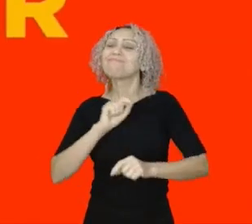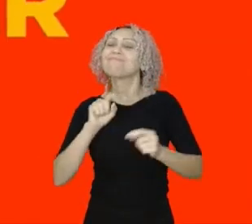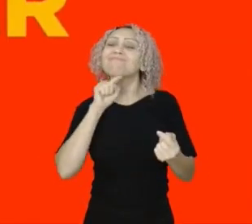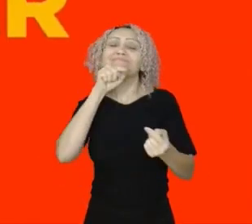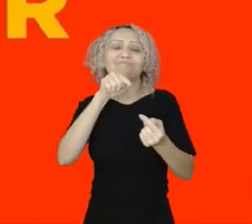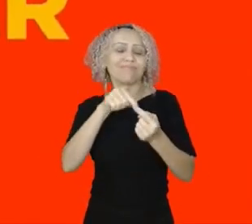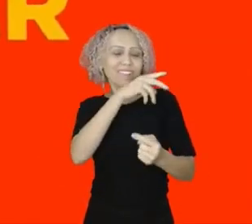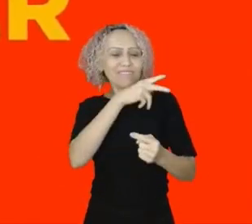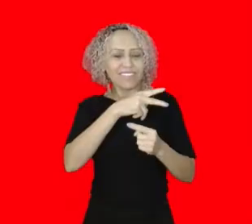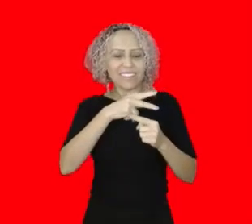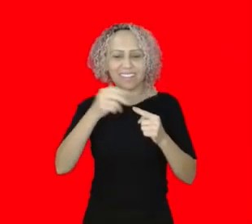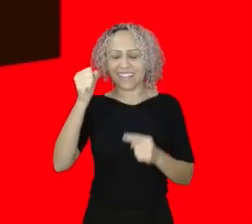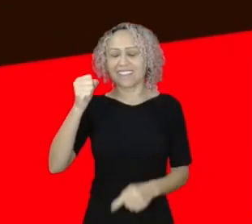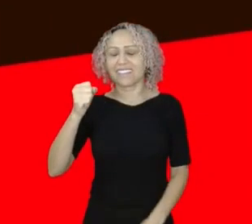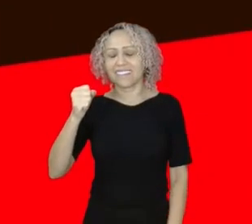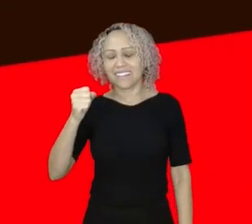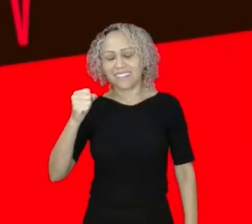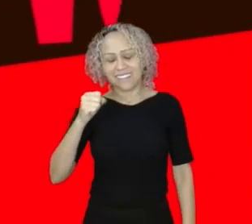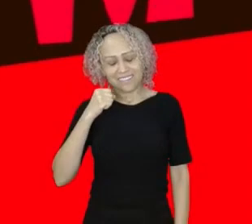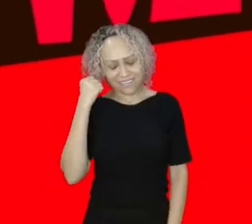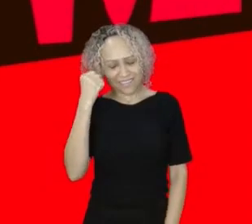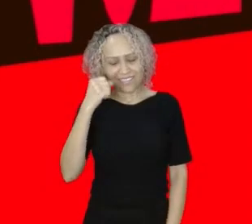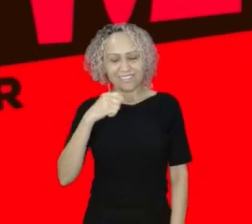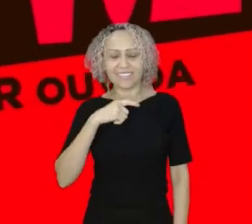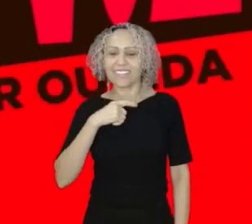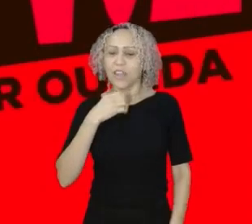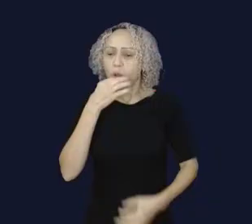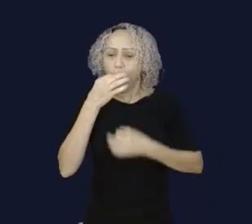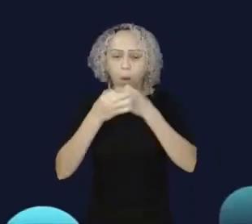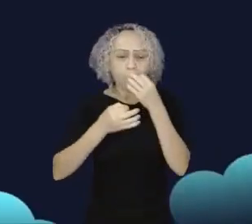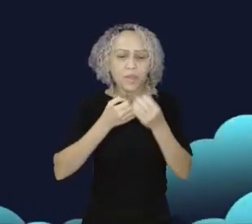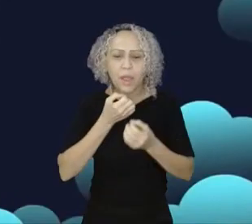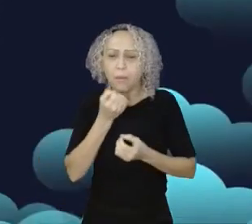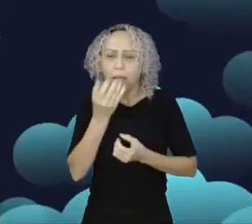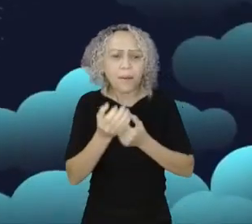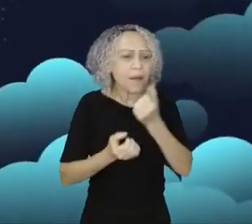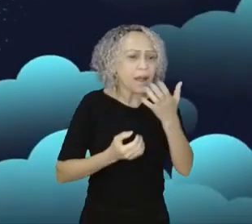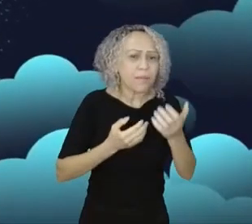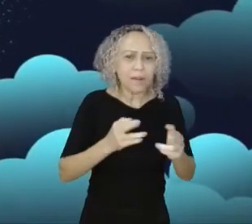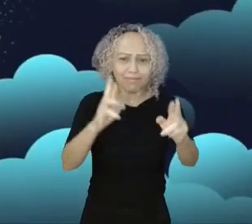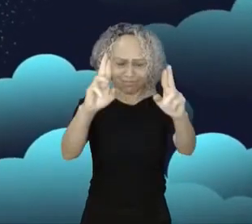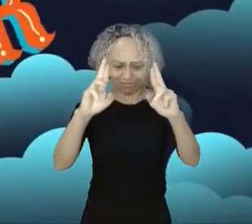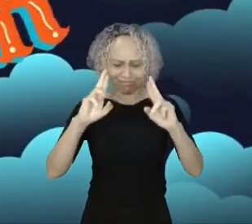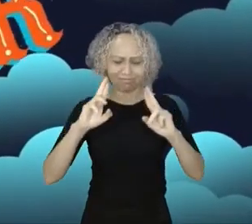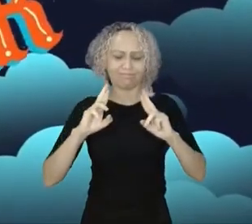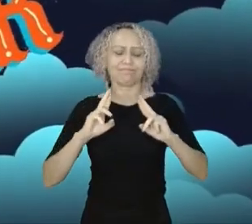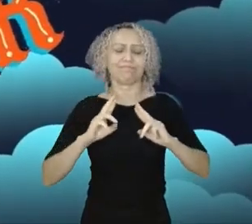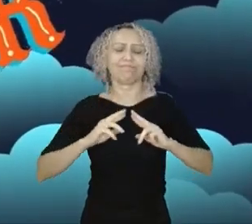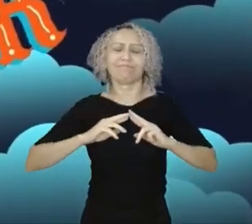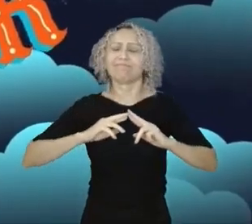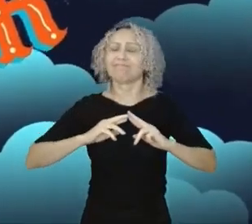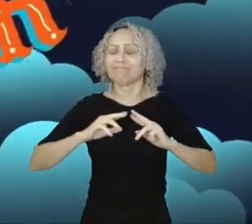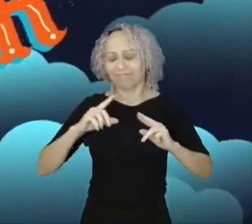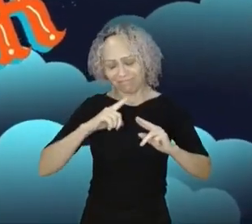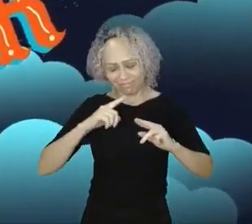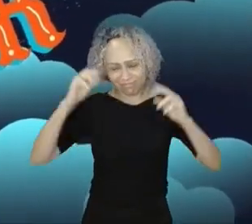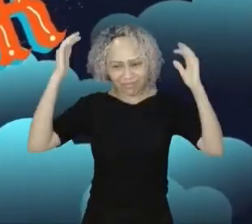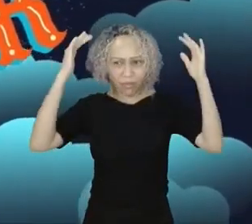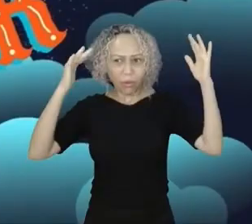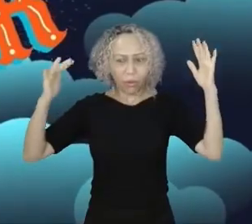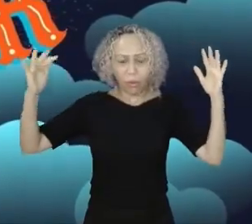batalhando pra vencer. Tenho voz pra ser ouvida, tenho sonhos pra